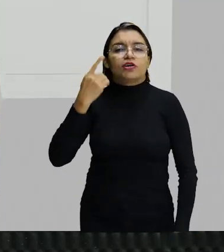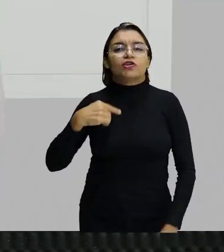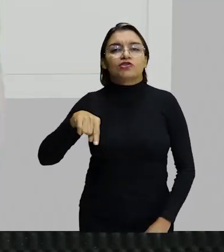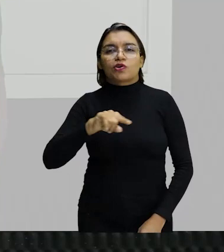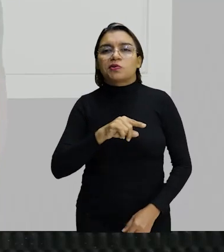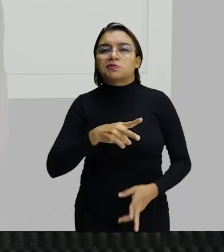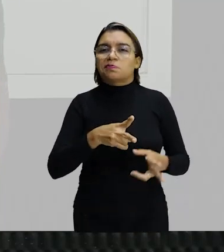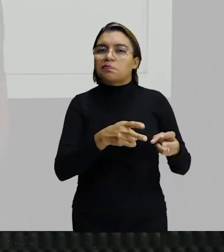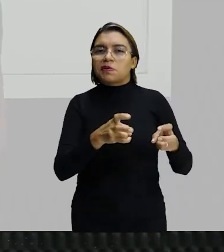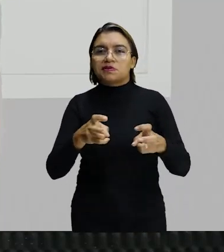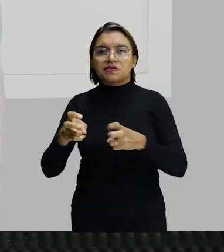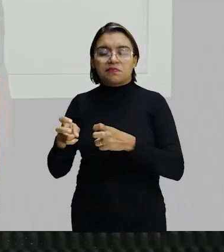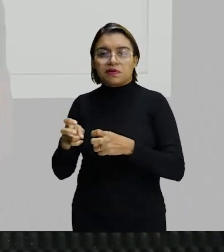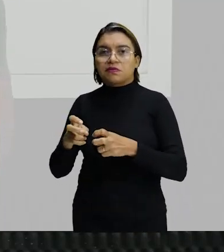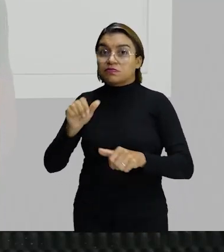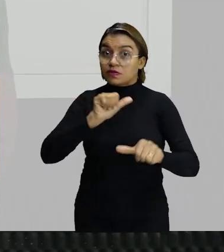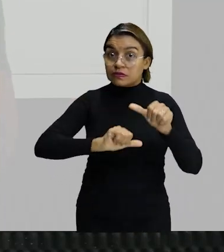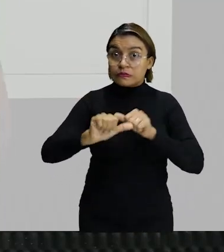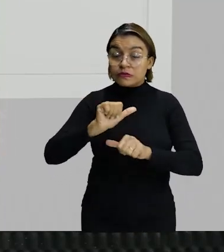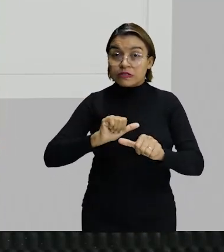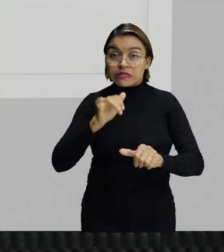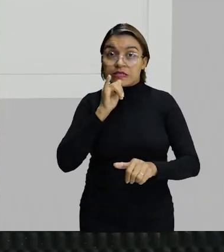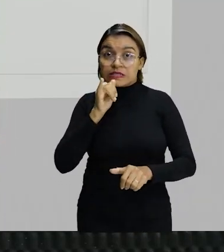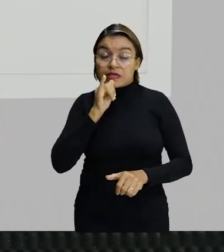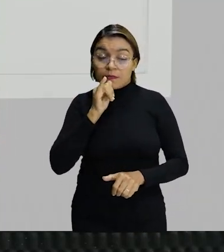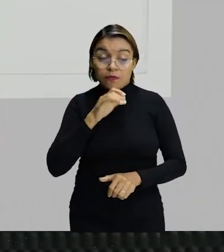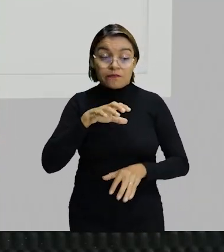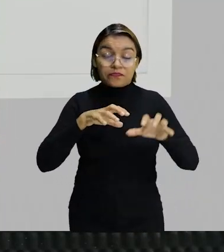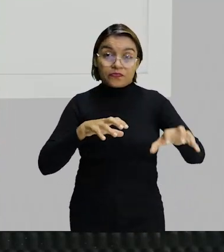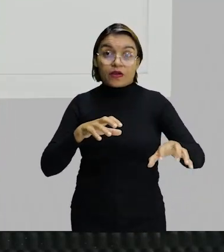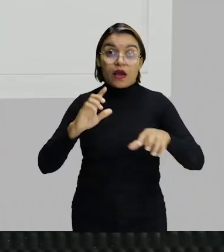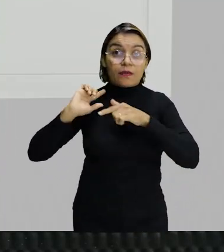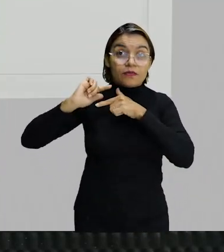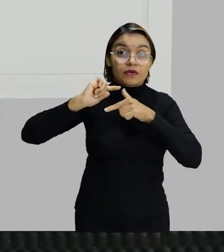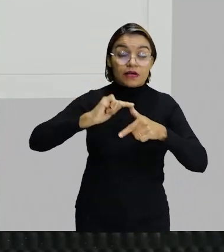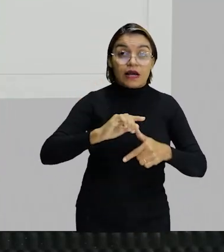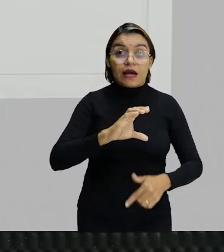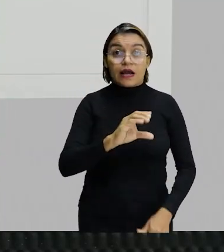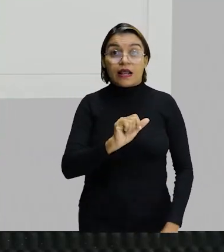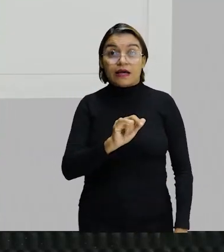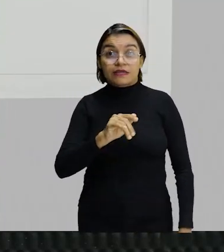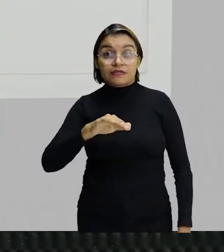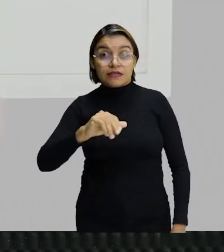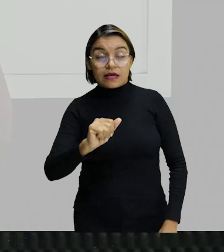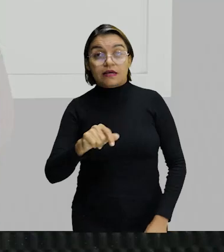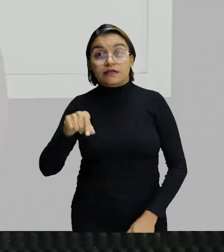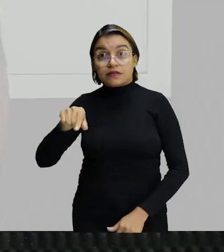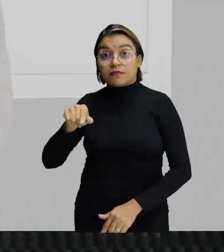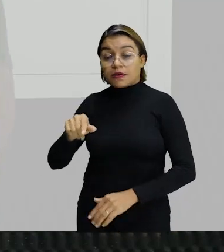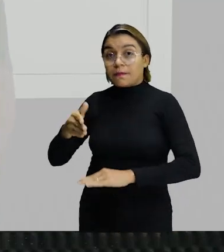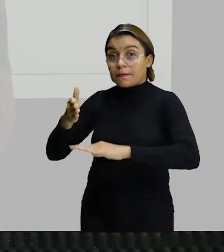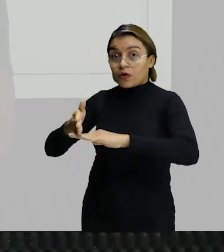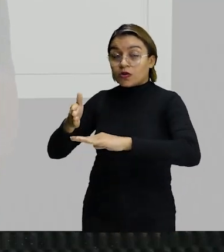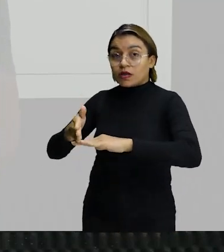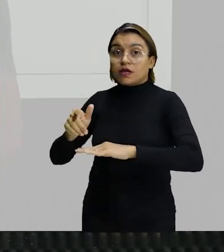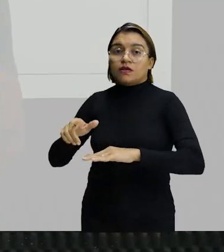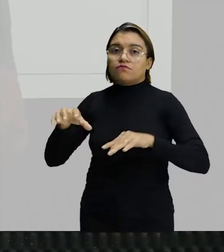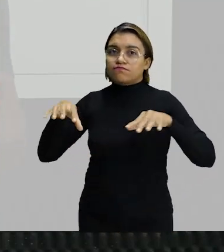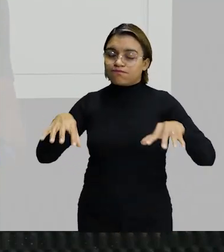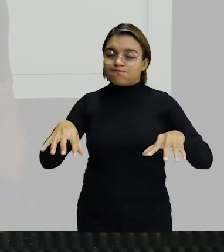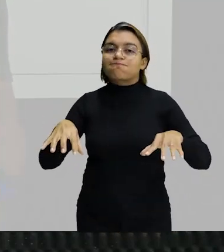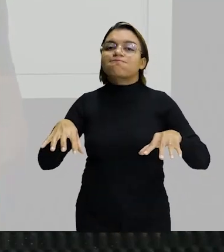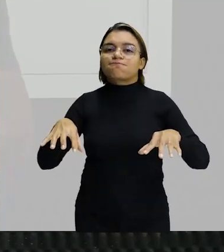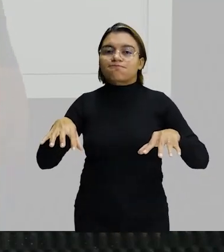as mudanças, né, o foco de cada uma, a lógica clássica no processo argumentativo e a lógica moderna na falsidade, na